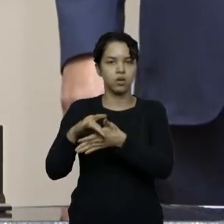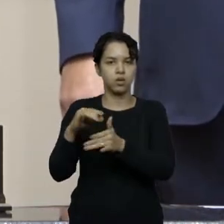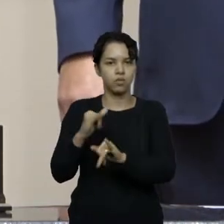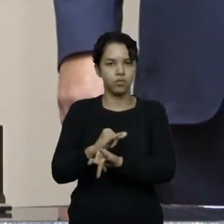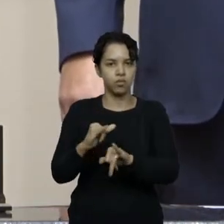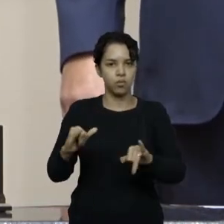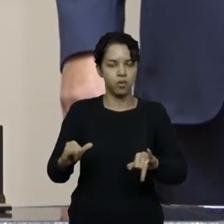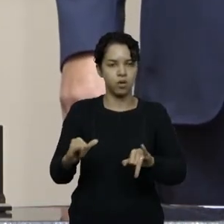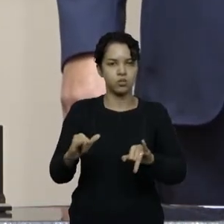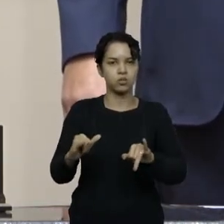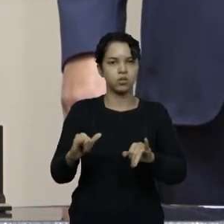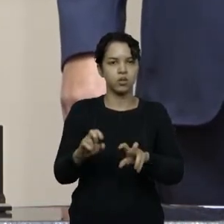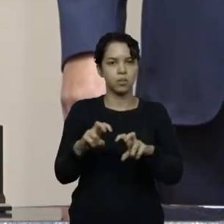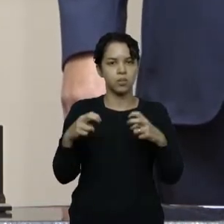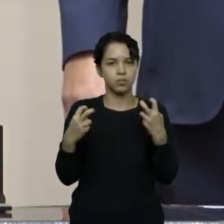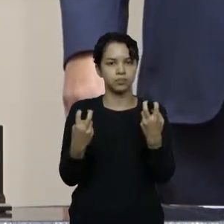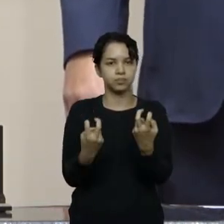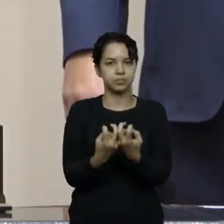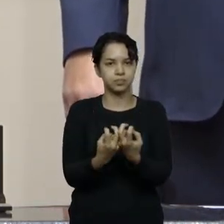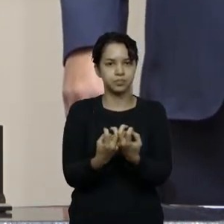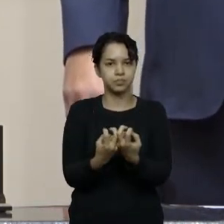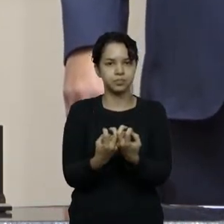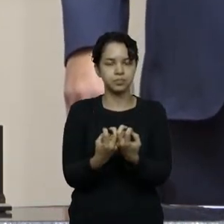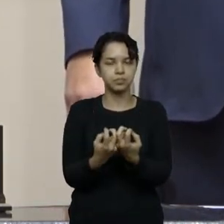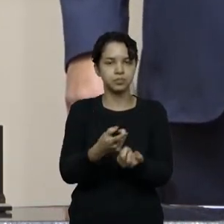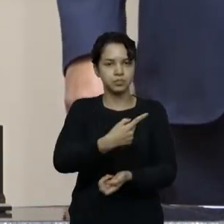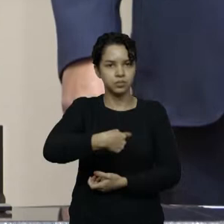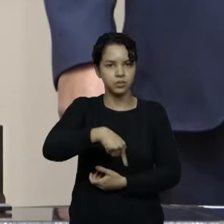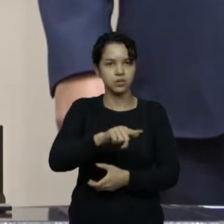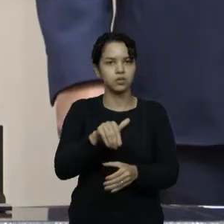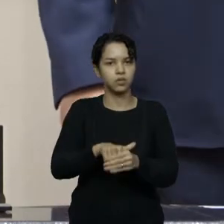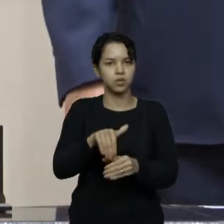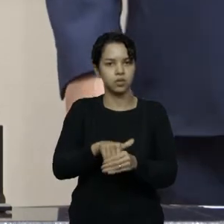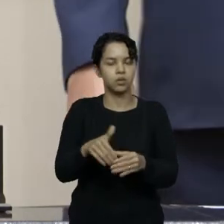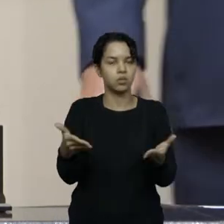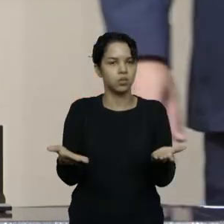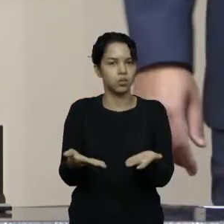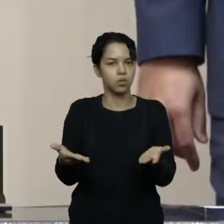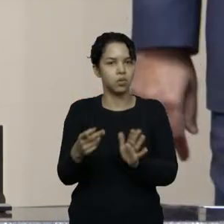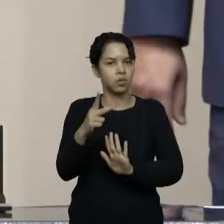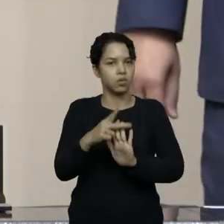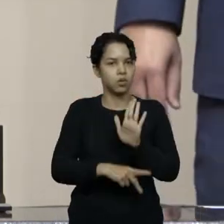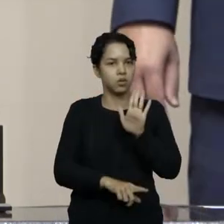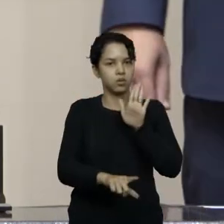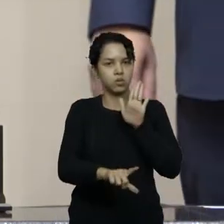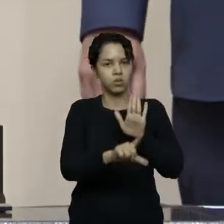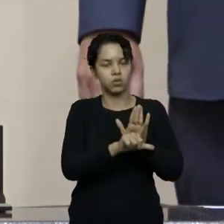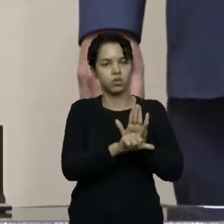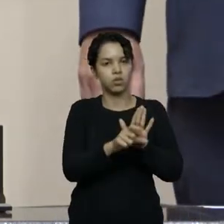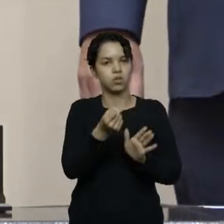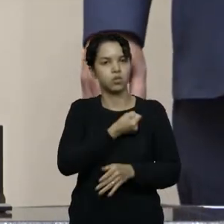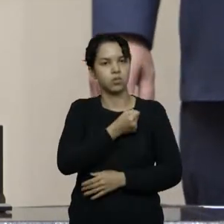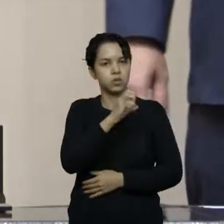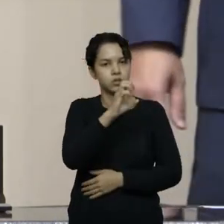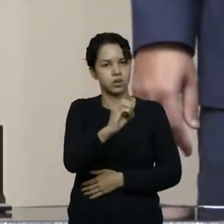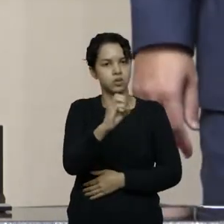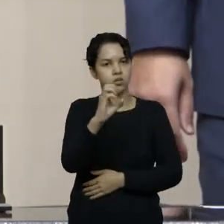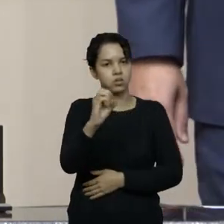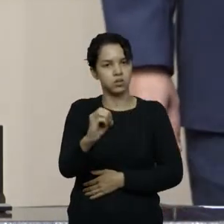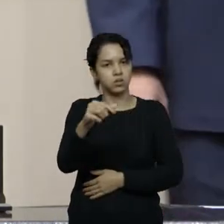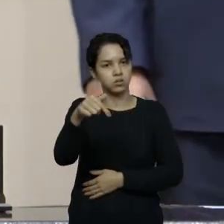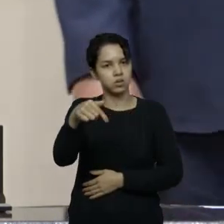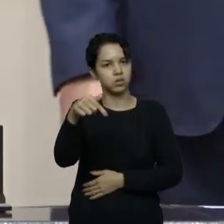ao plenário e nós Voltaremos hoje o projeto de lei nº 0078